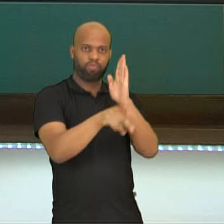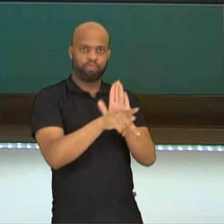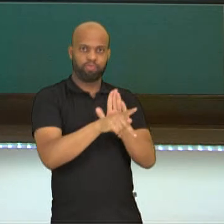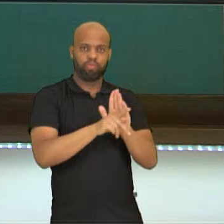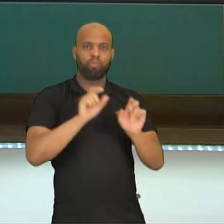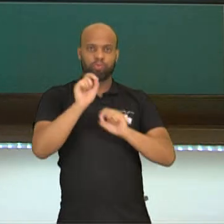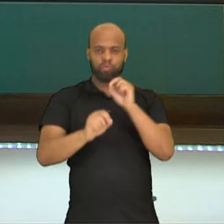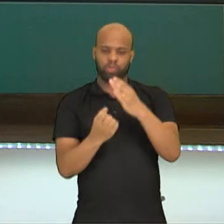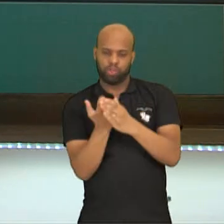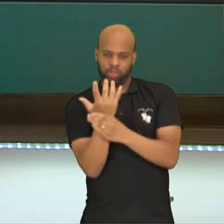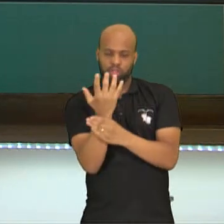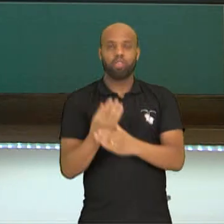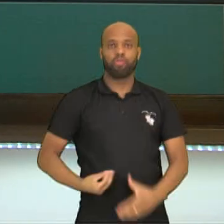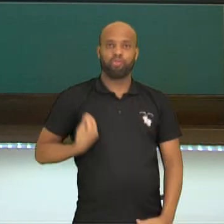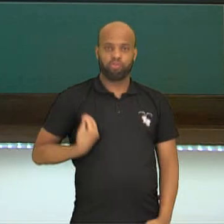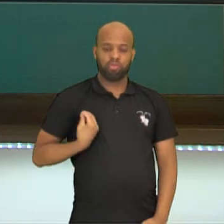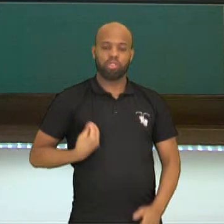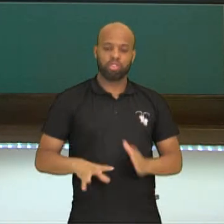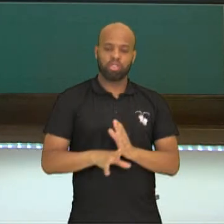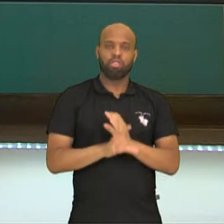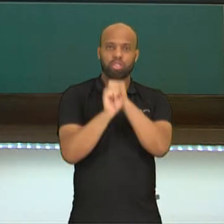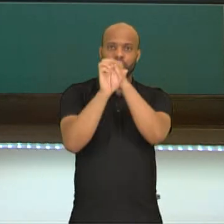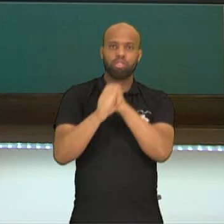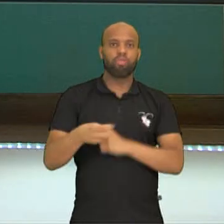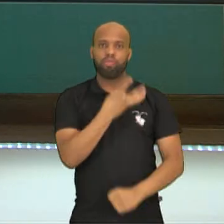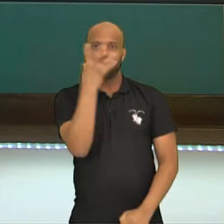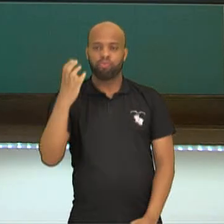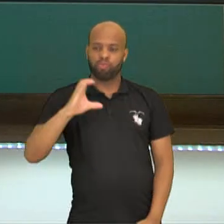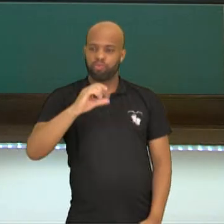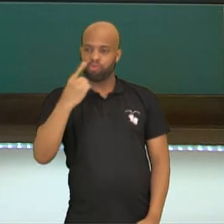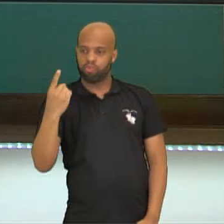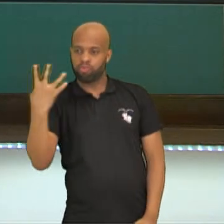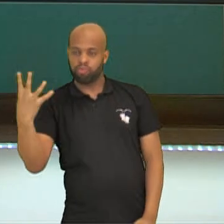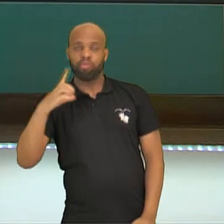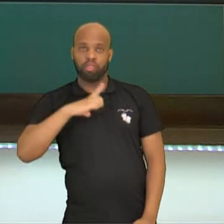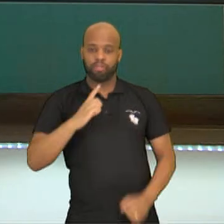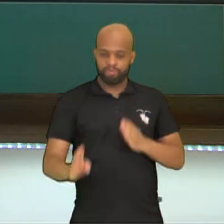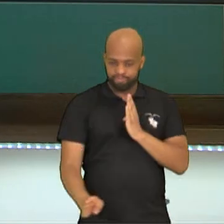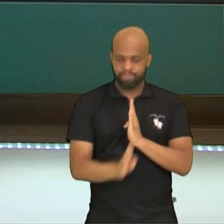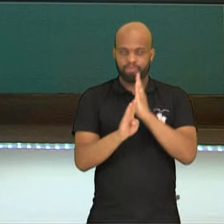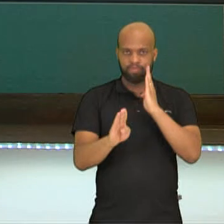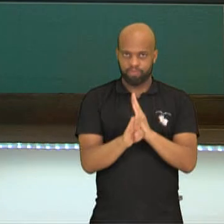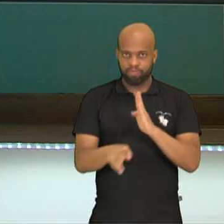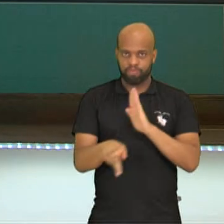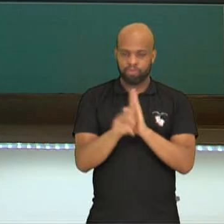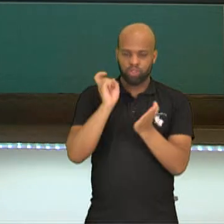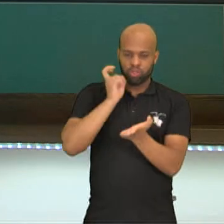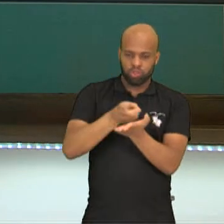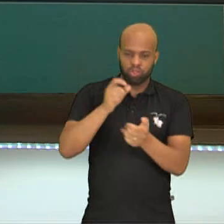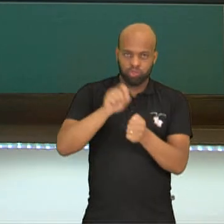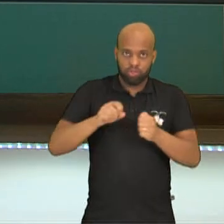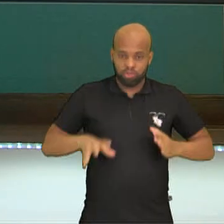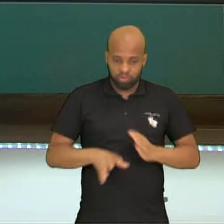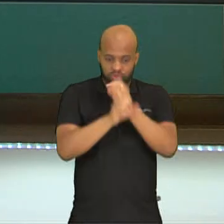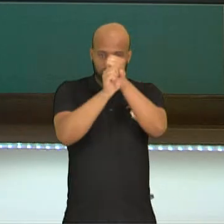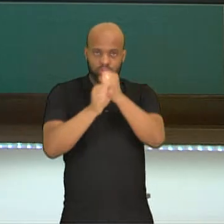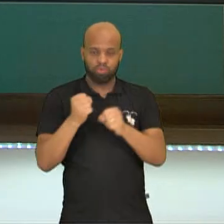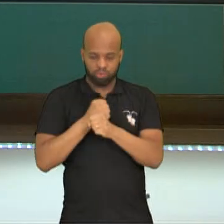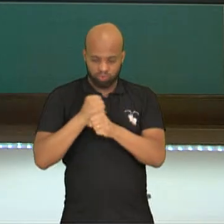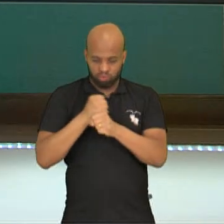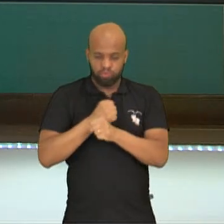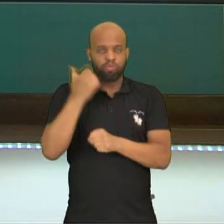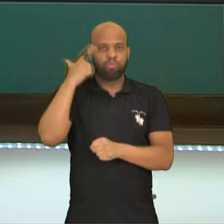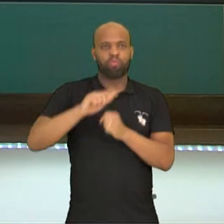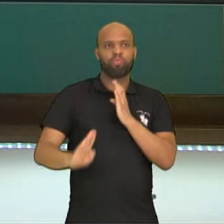viva, eles podem fazer o cálculo da quantidade de carbono 14 que eles encontram ali, fazem uma continha relativa aos anos e